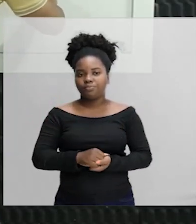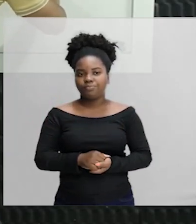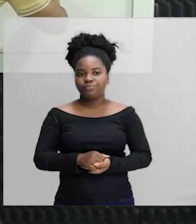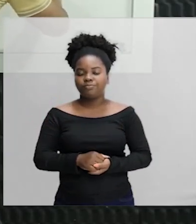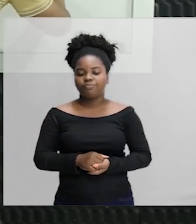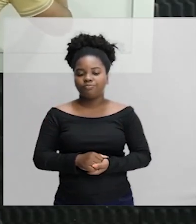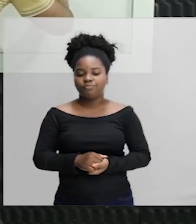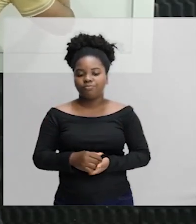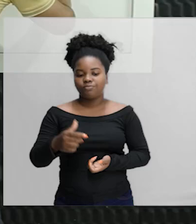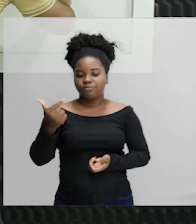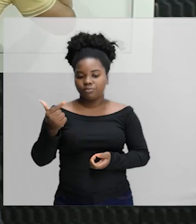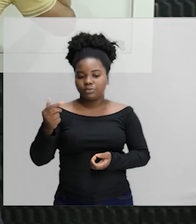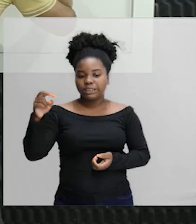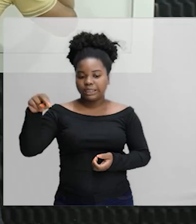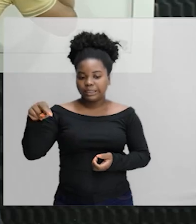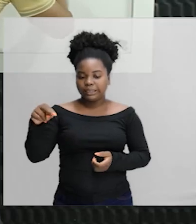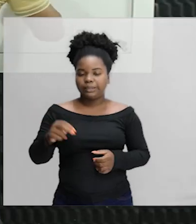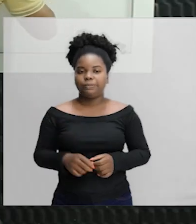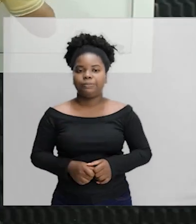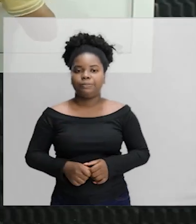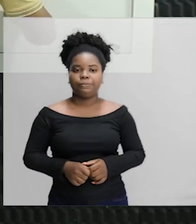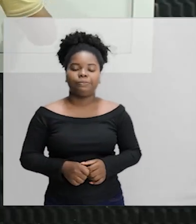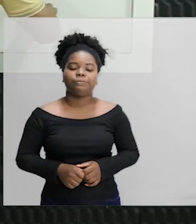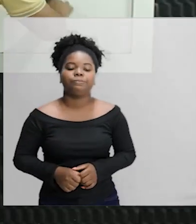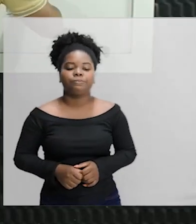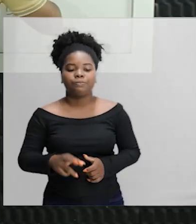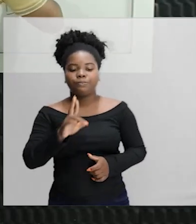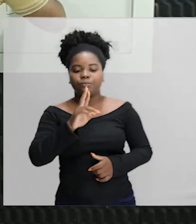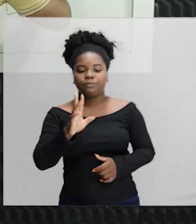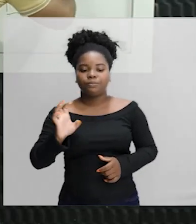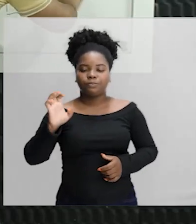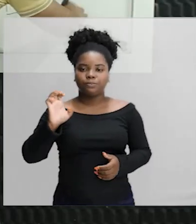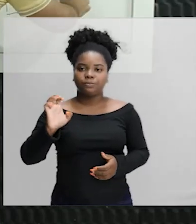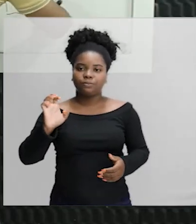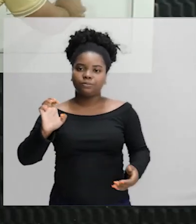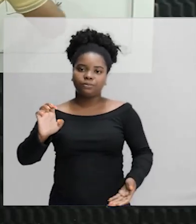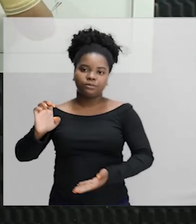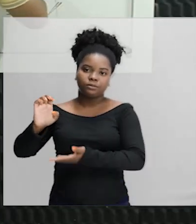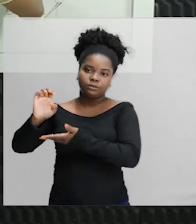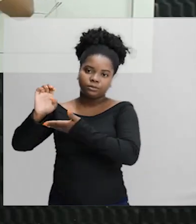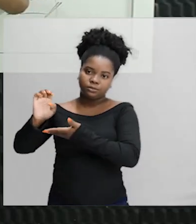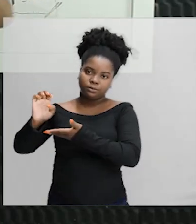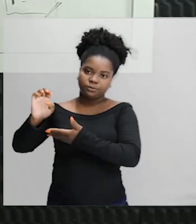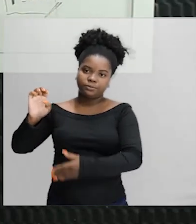vai ser igual a 2 newtons. Pronto.